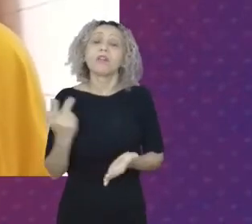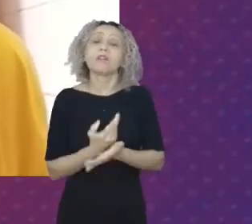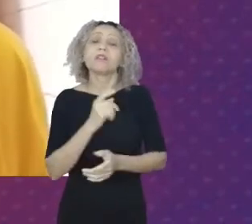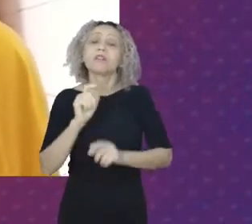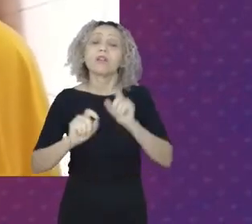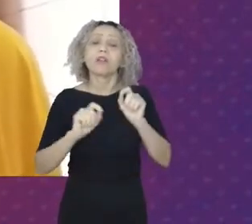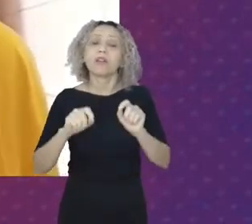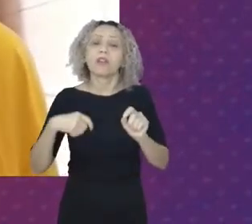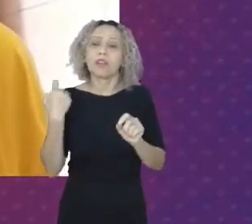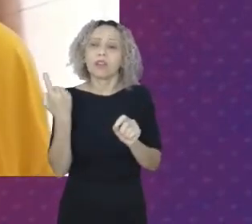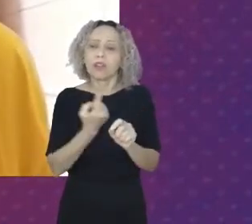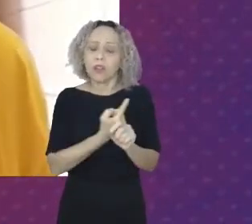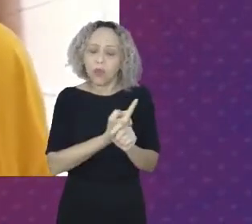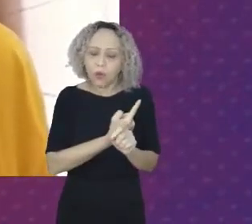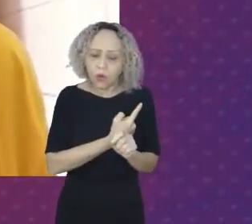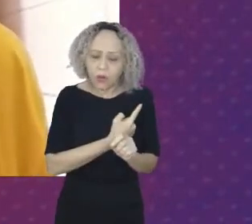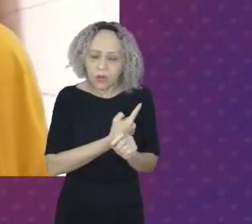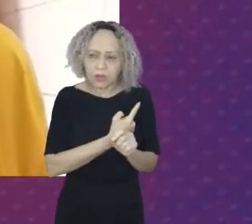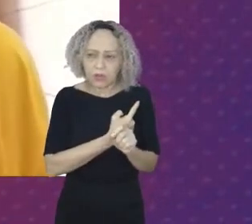gente,